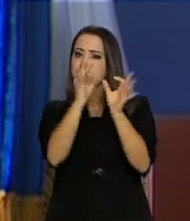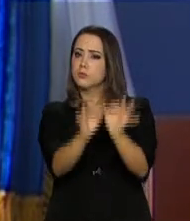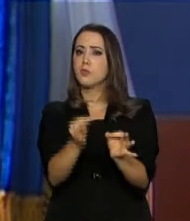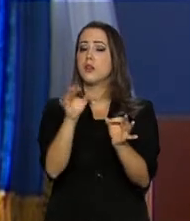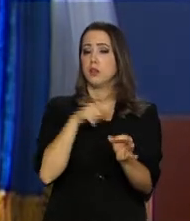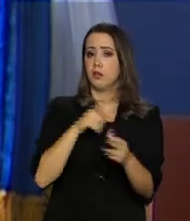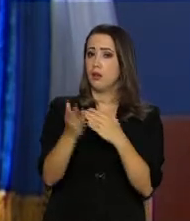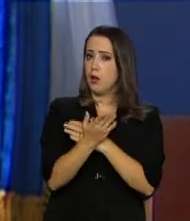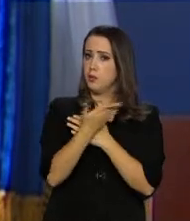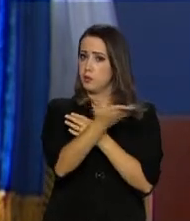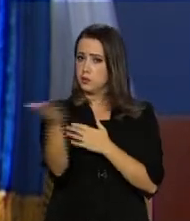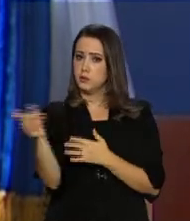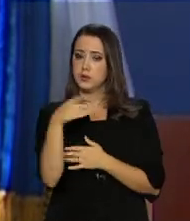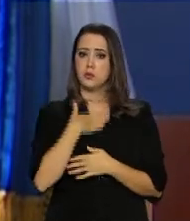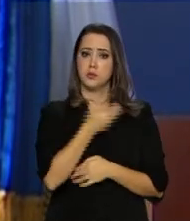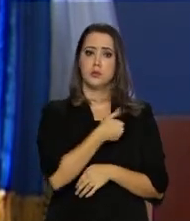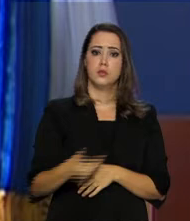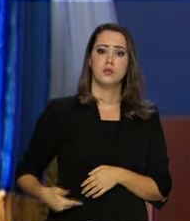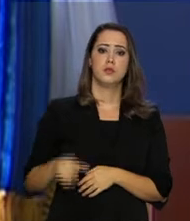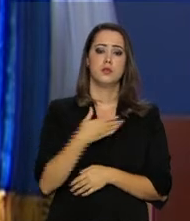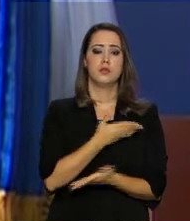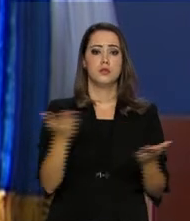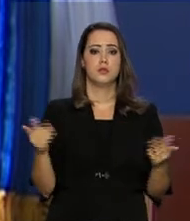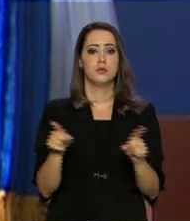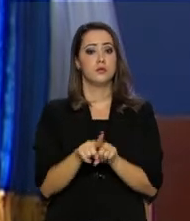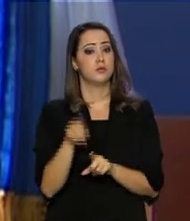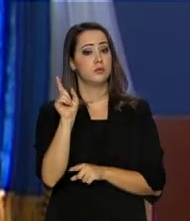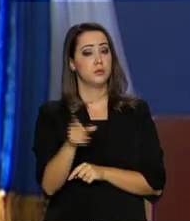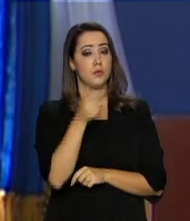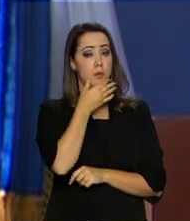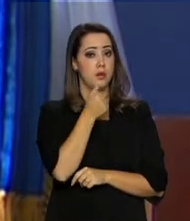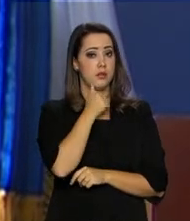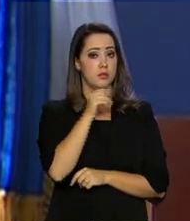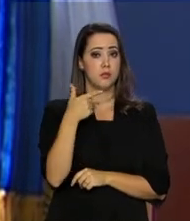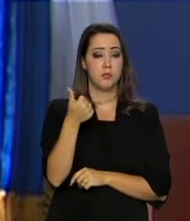contarei com todos os senhores, o meu governo, contará com todos os senhores e senhoras para que